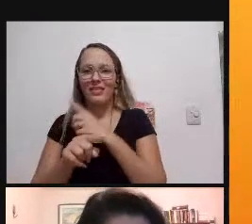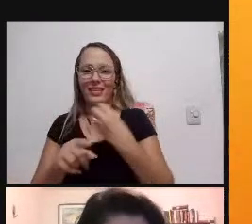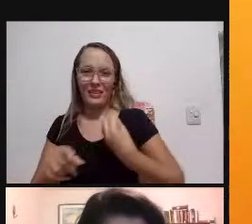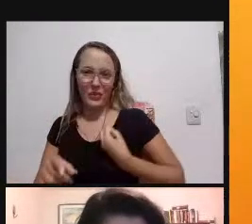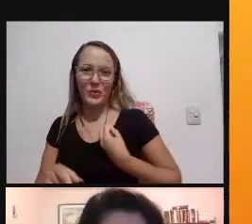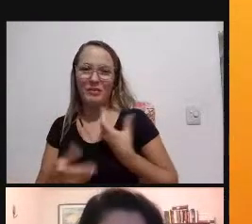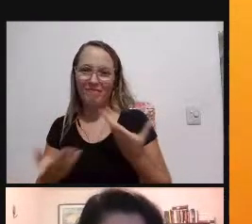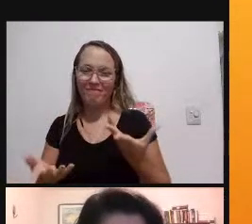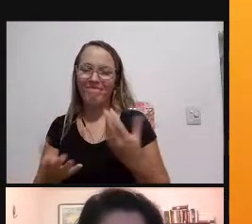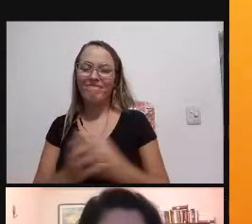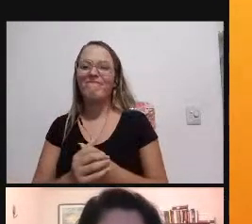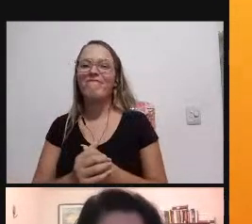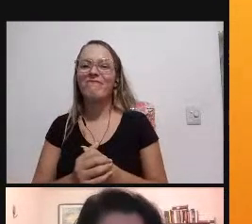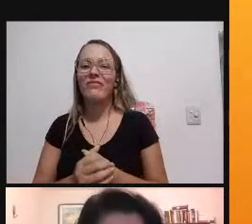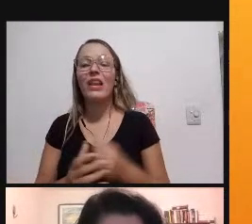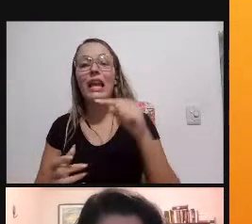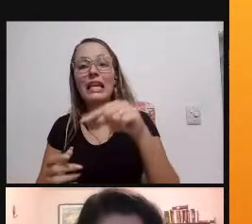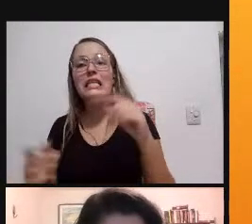por seu contato